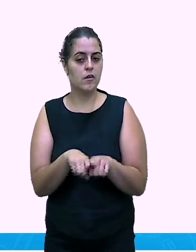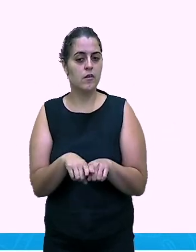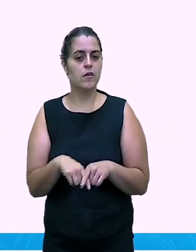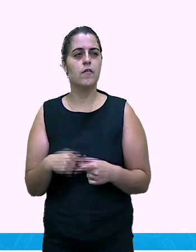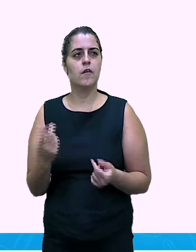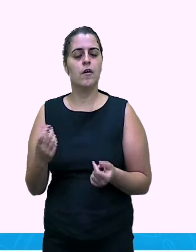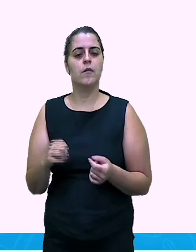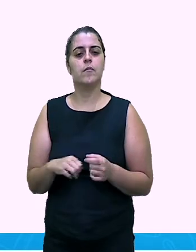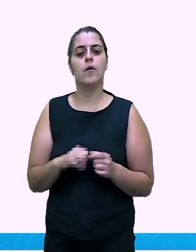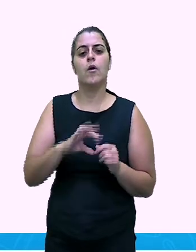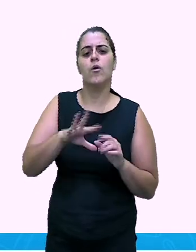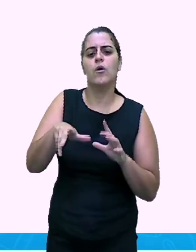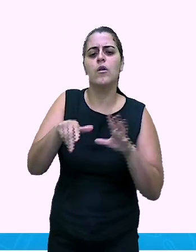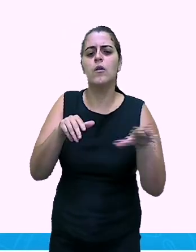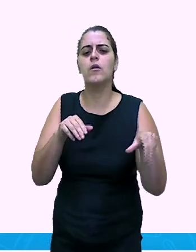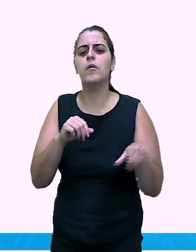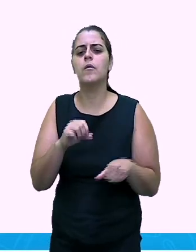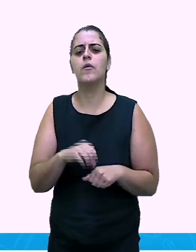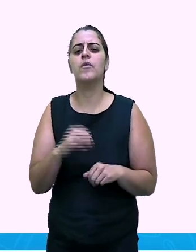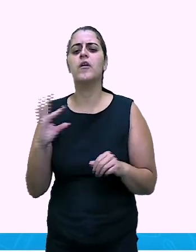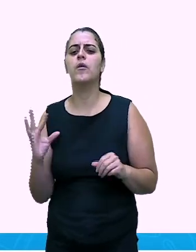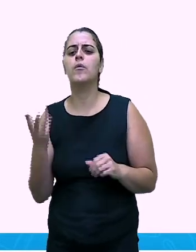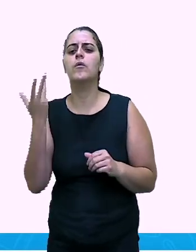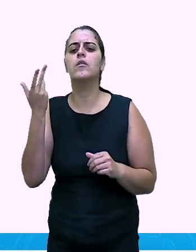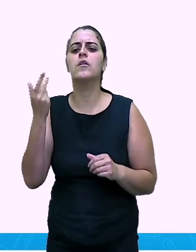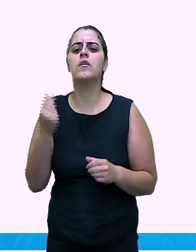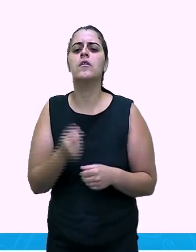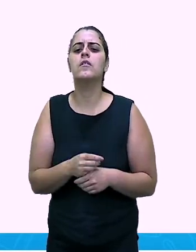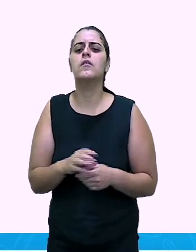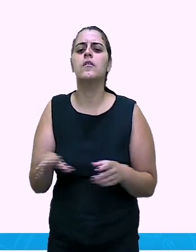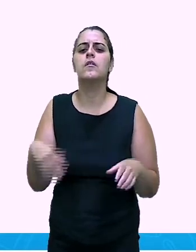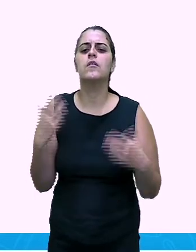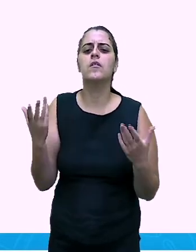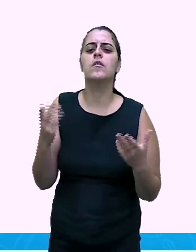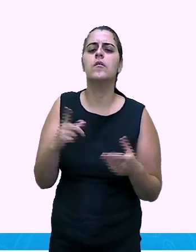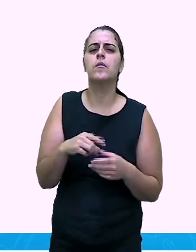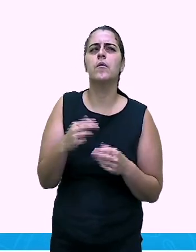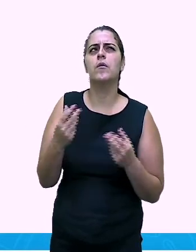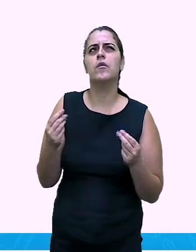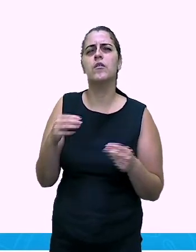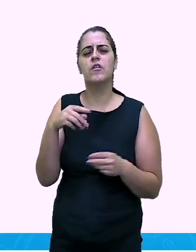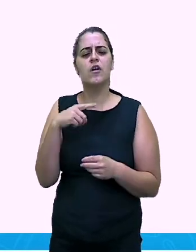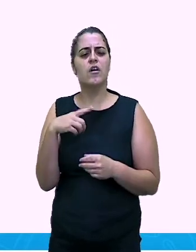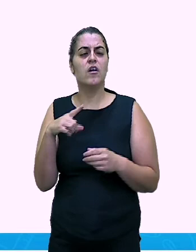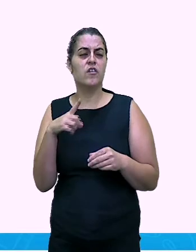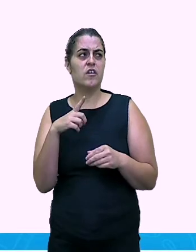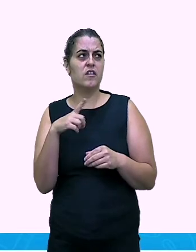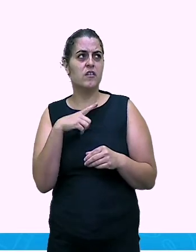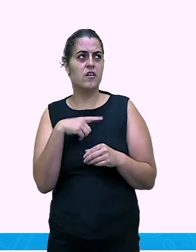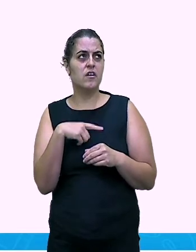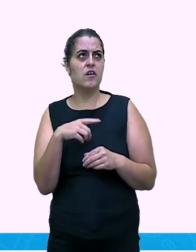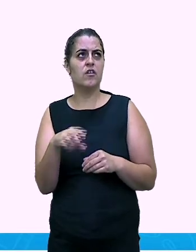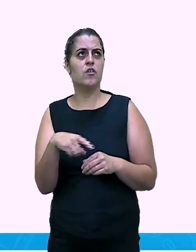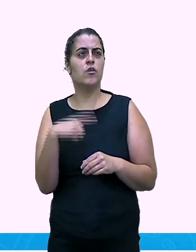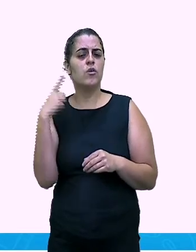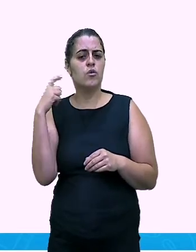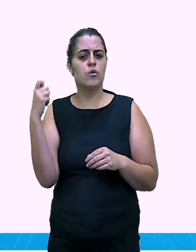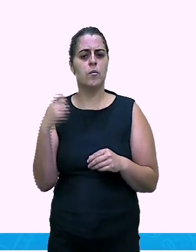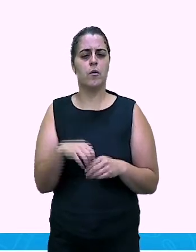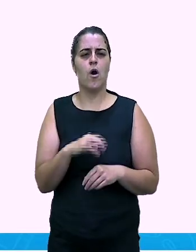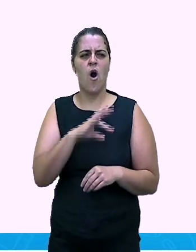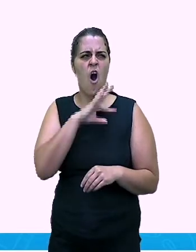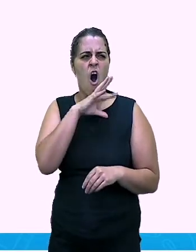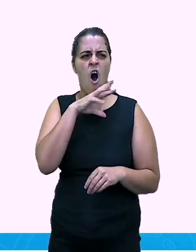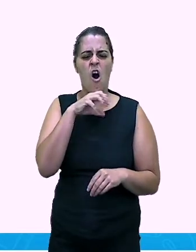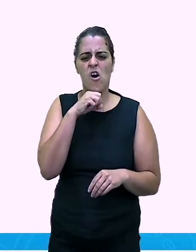a onomatopeia, porque acontece muito de ter algum som. Você pode colocar o rugido